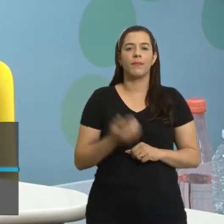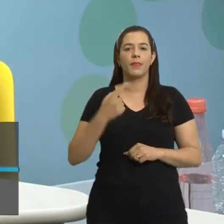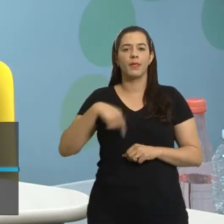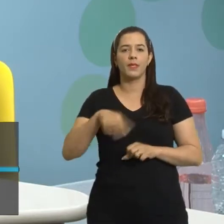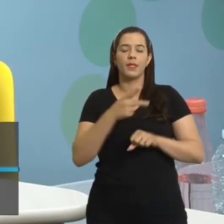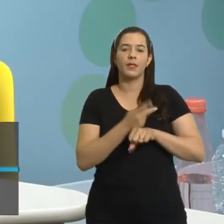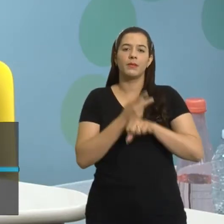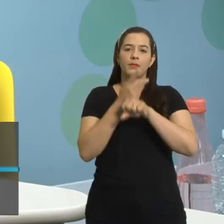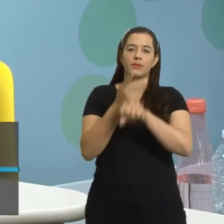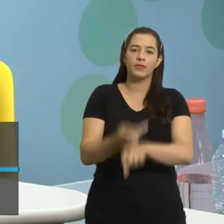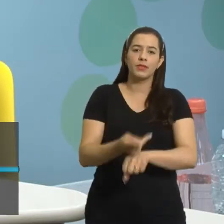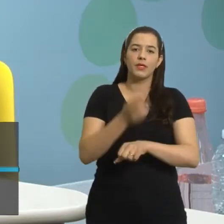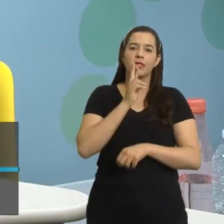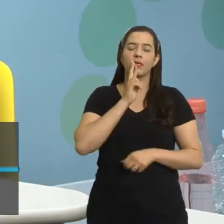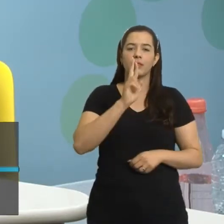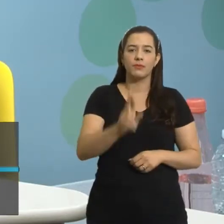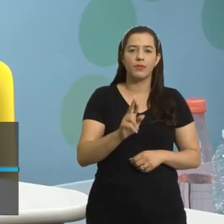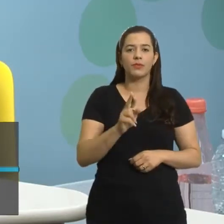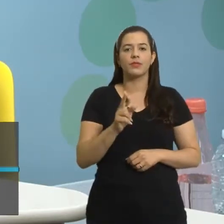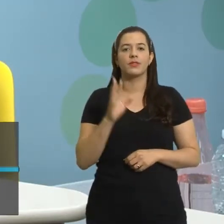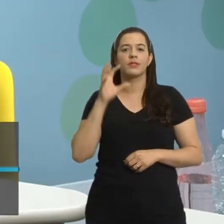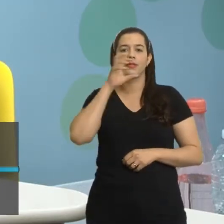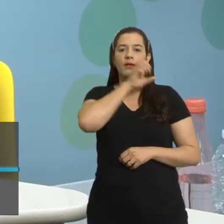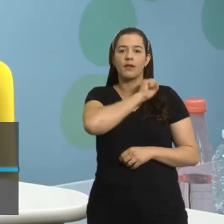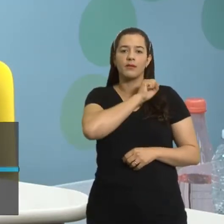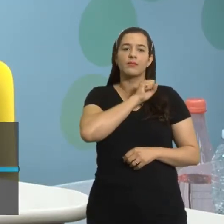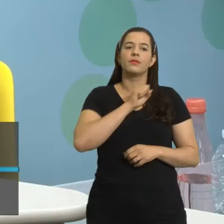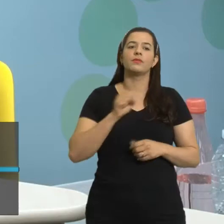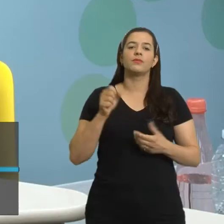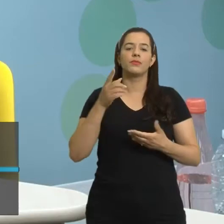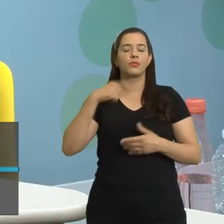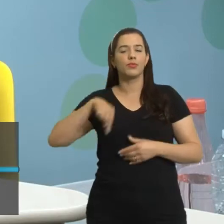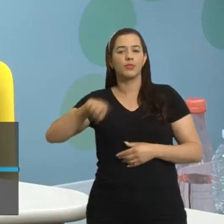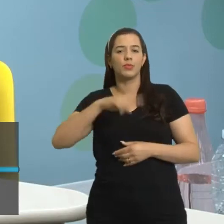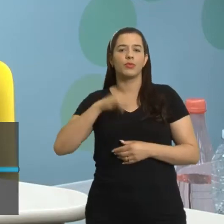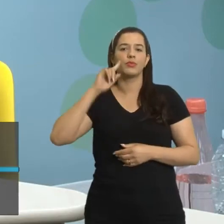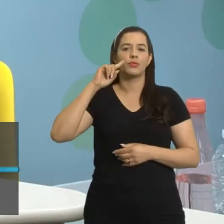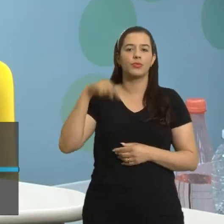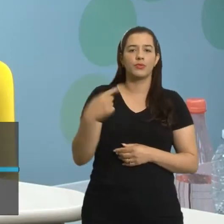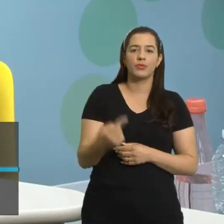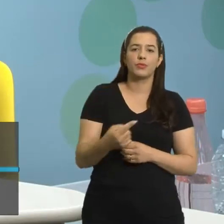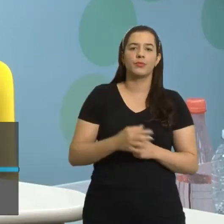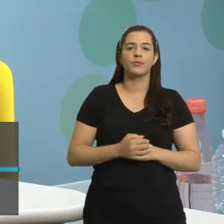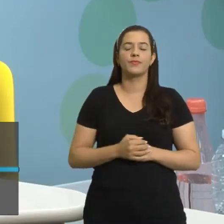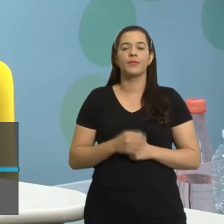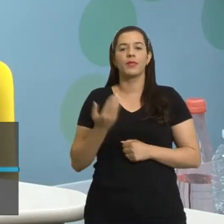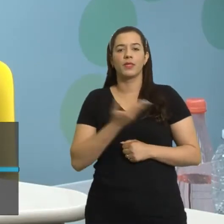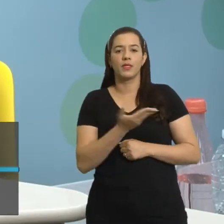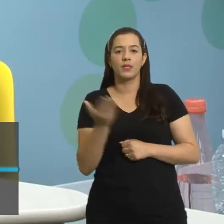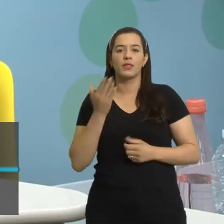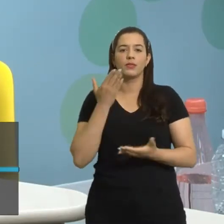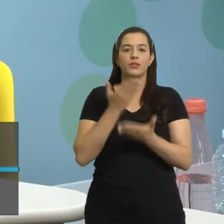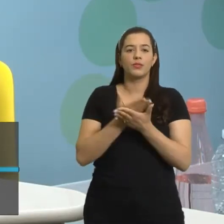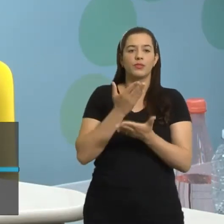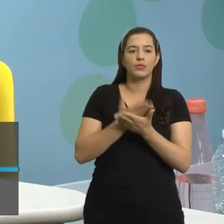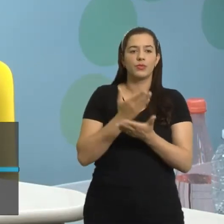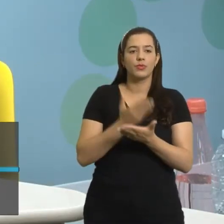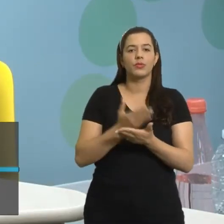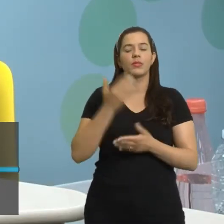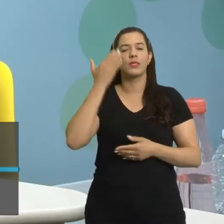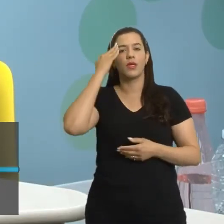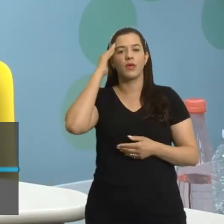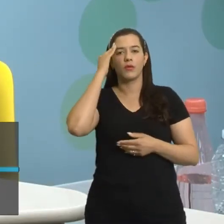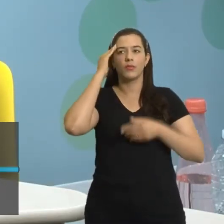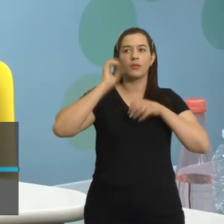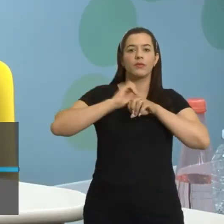buscar respostas práticas, respostas para o nosso dia a dia. Faz com que esses estudantes tenham uma compreensão